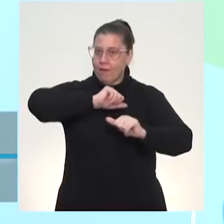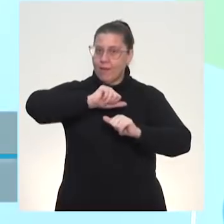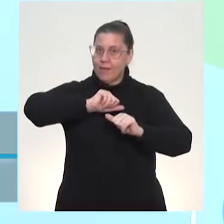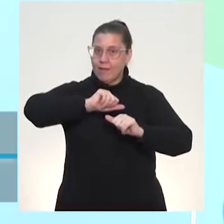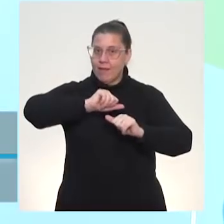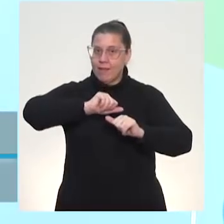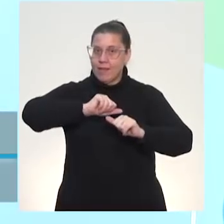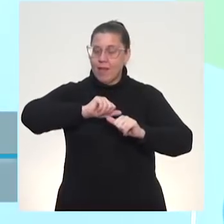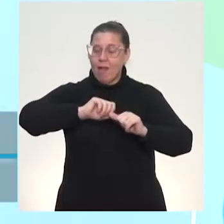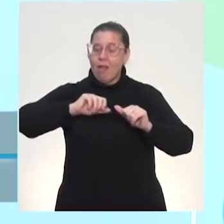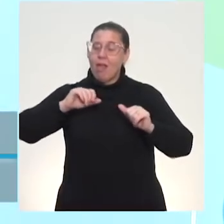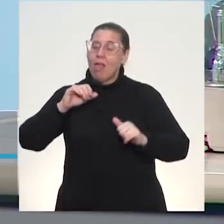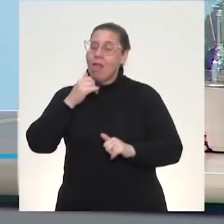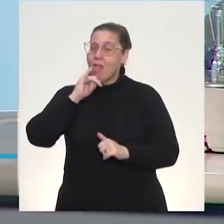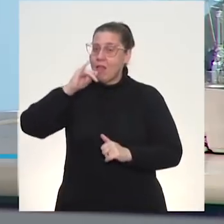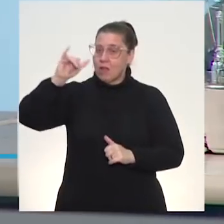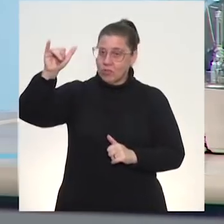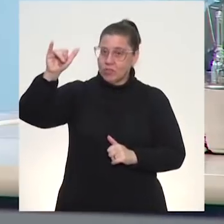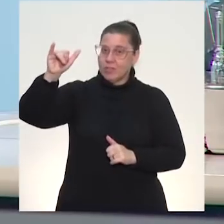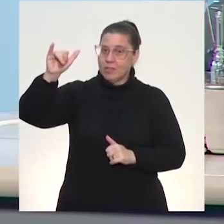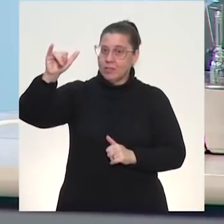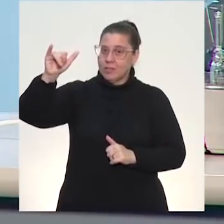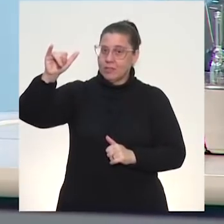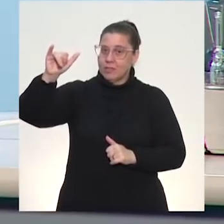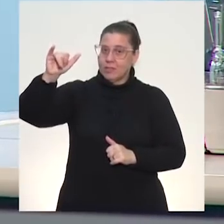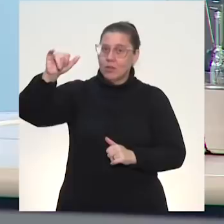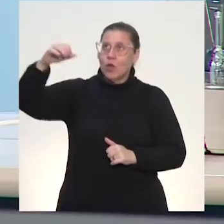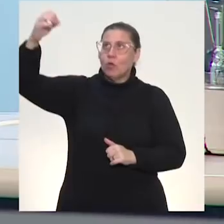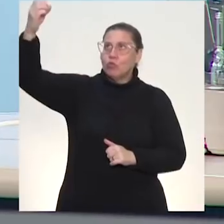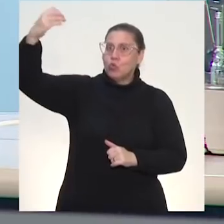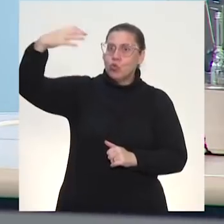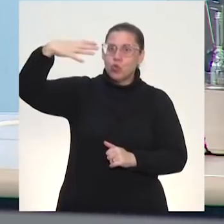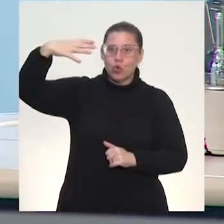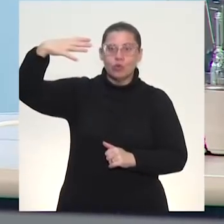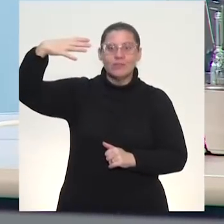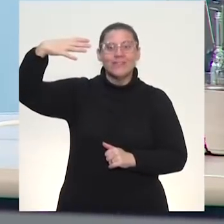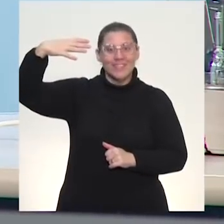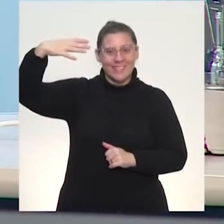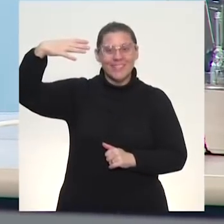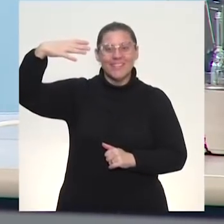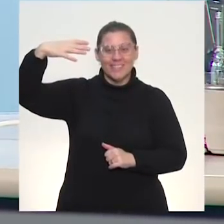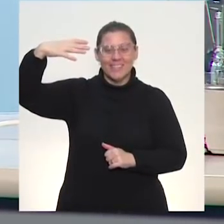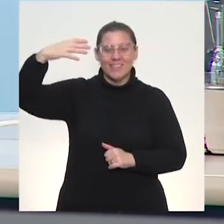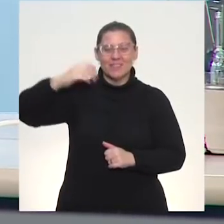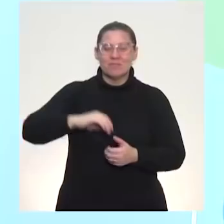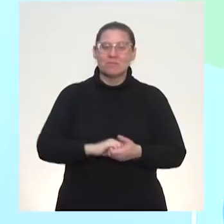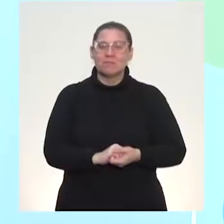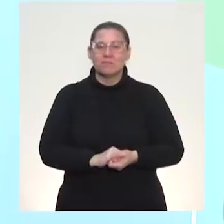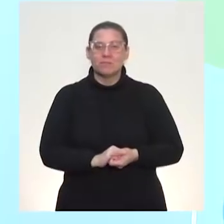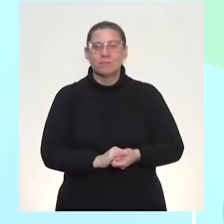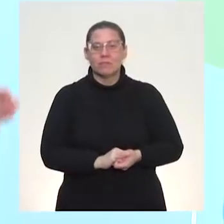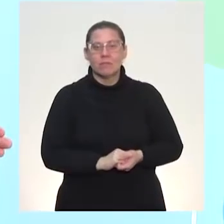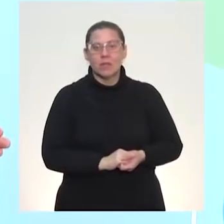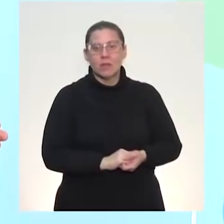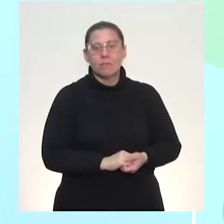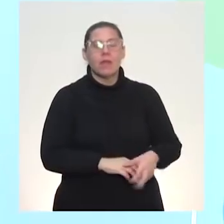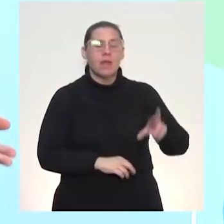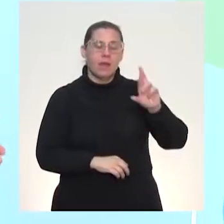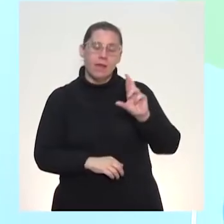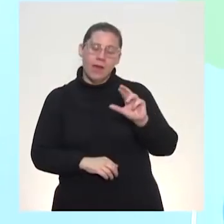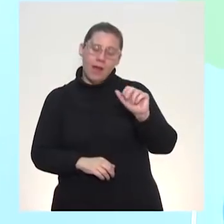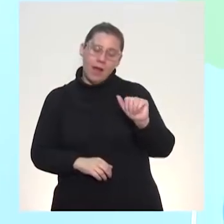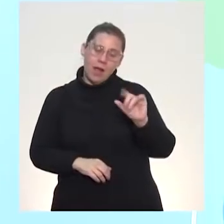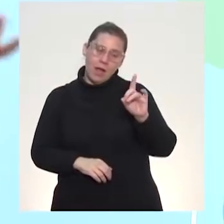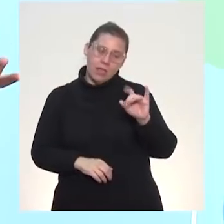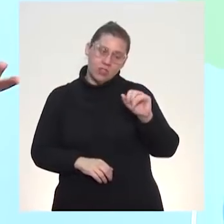energia elétrica em radiante luminosa. Radiante ou luminosa, tá? Estamos falando da mesma coisa. Você pode falar tanto